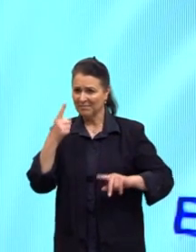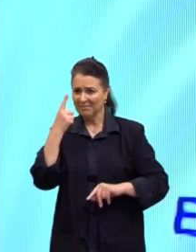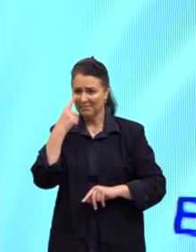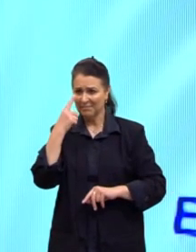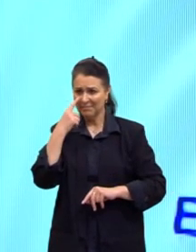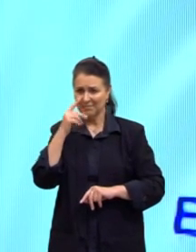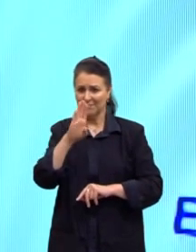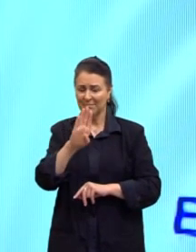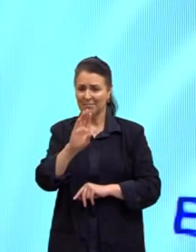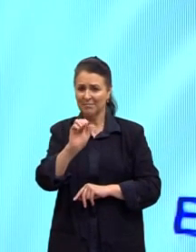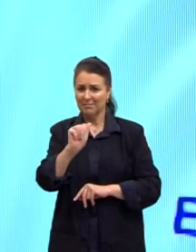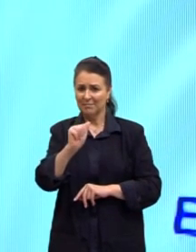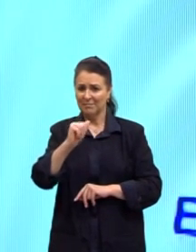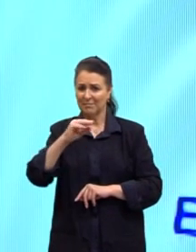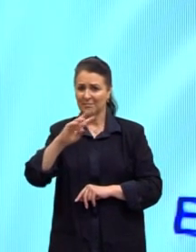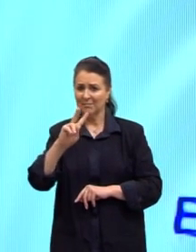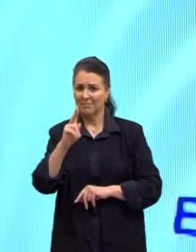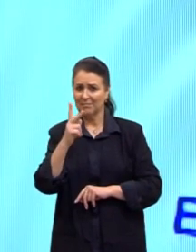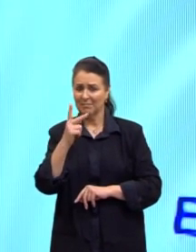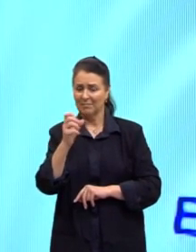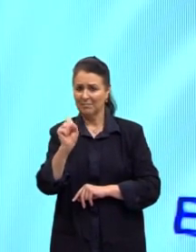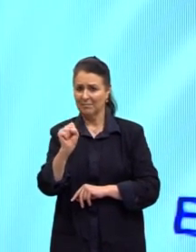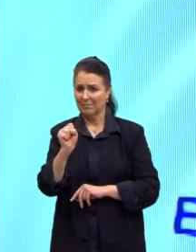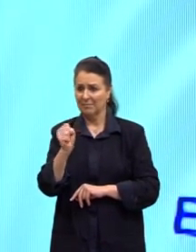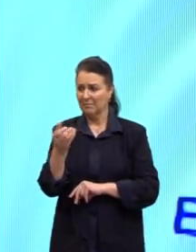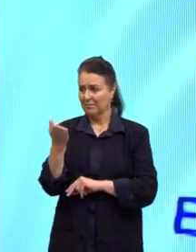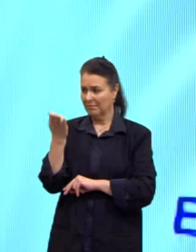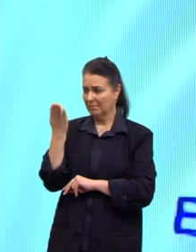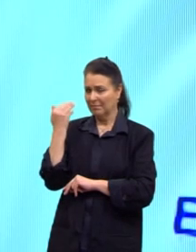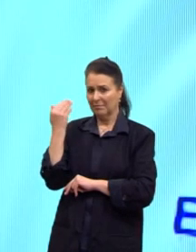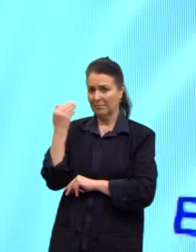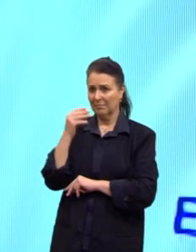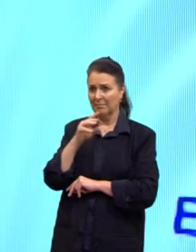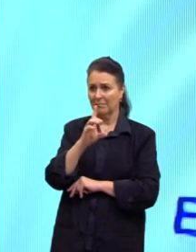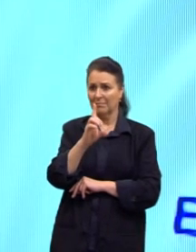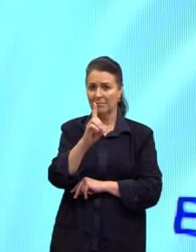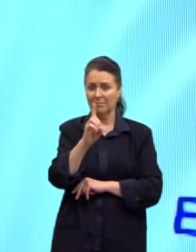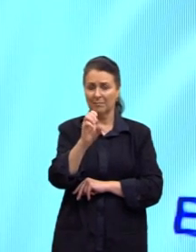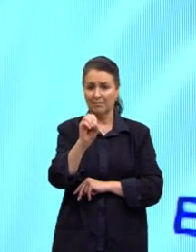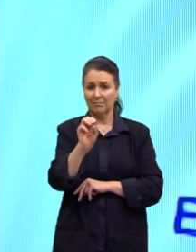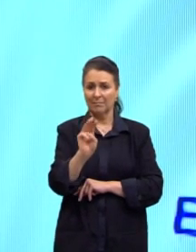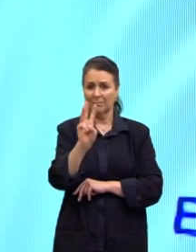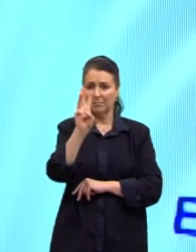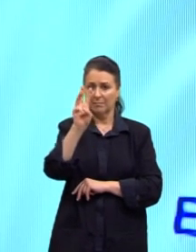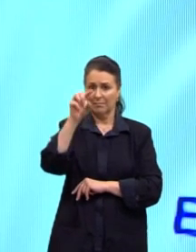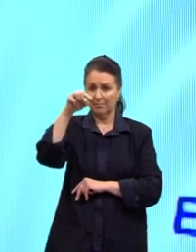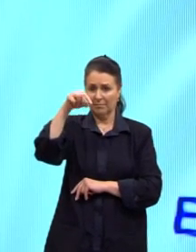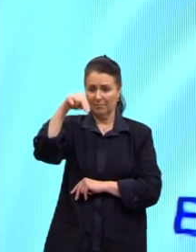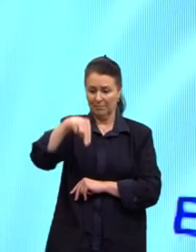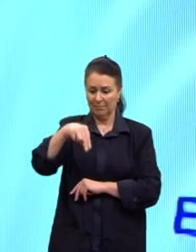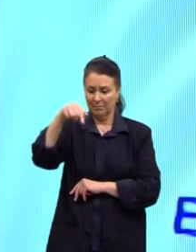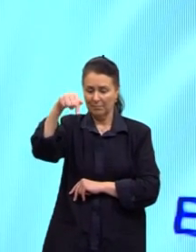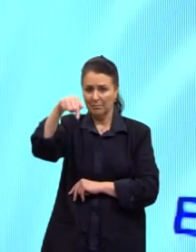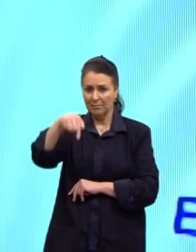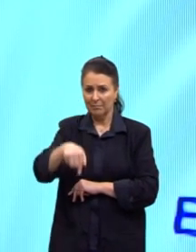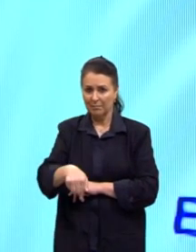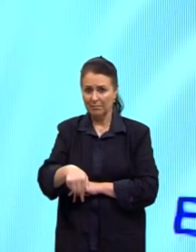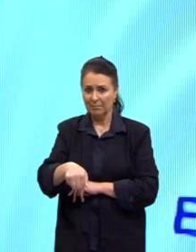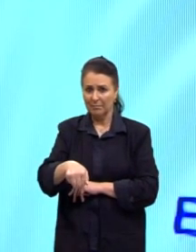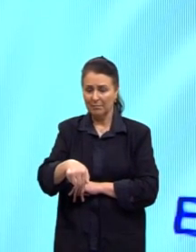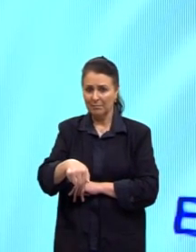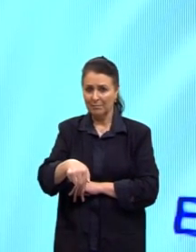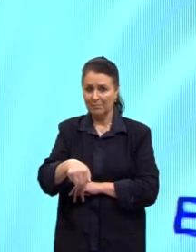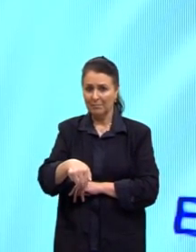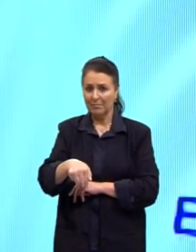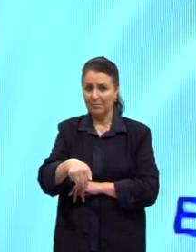back é para trás então a ideia de para baixo back down é